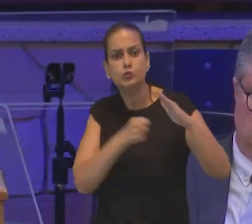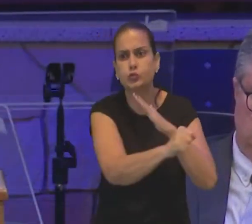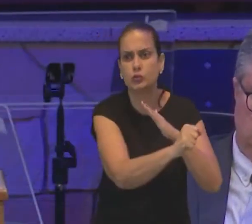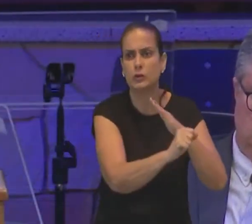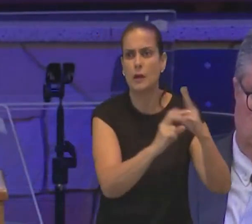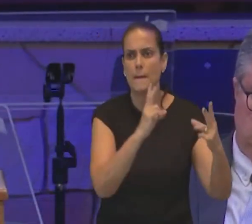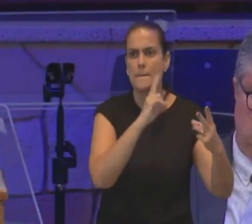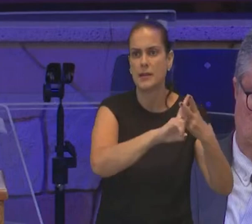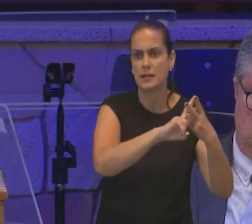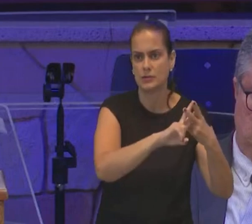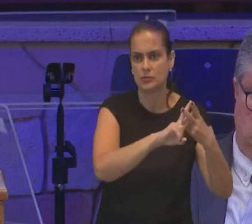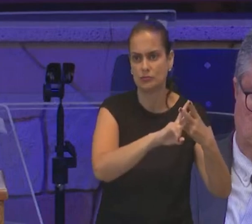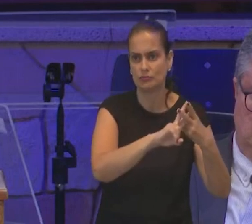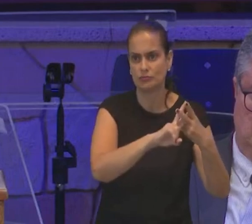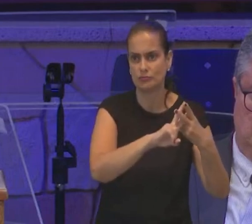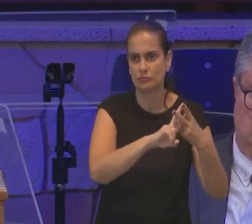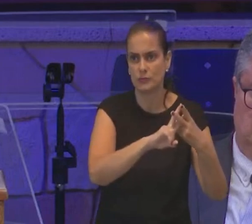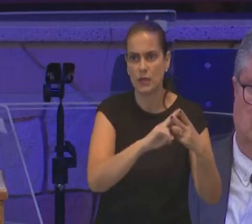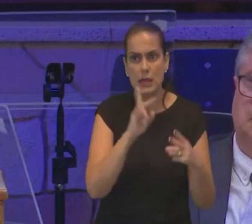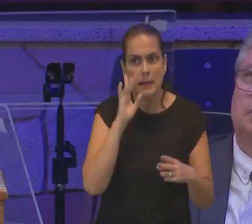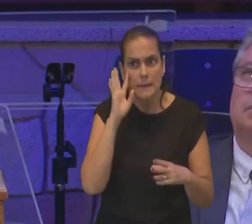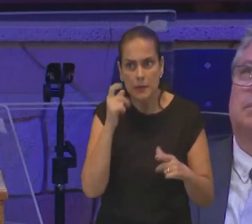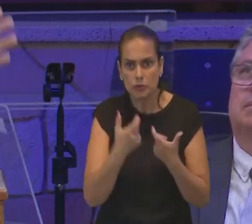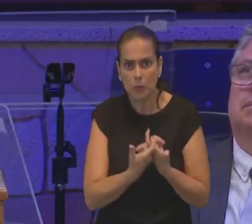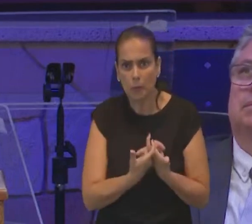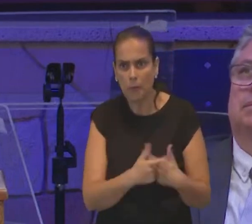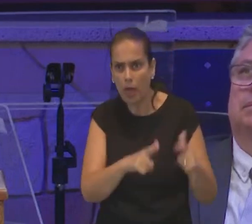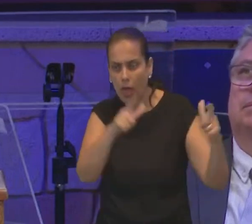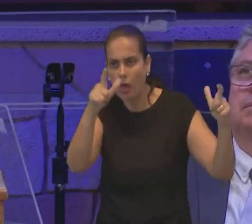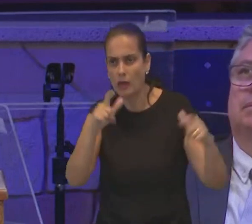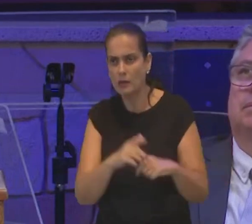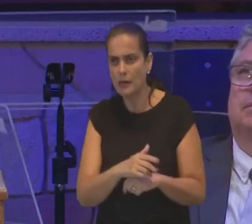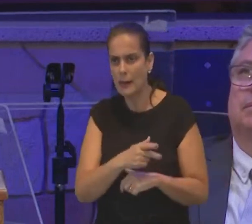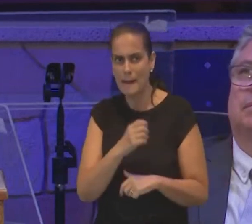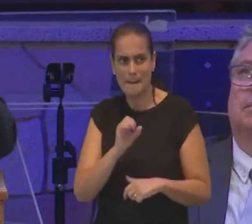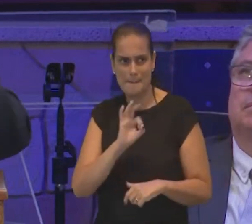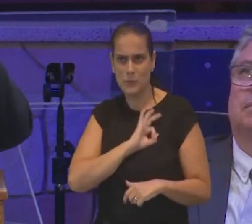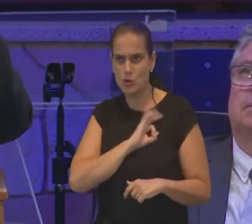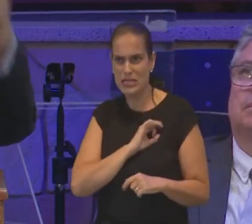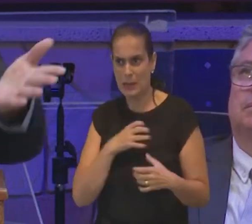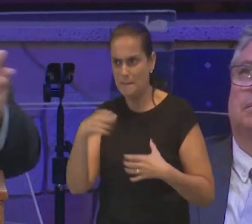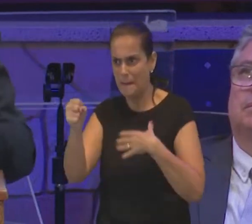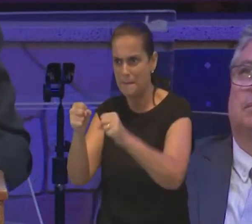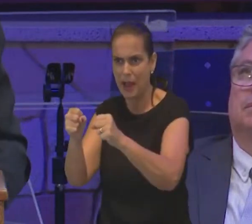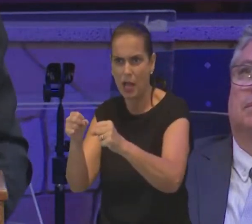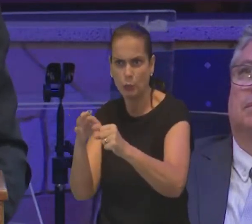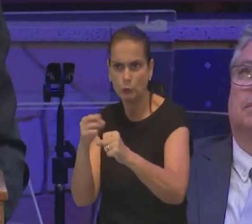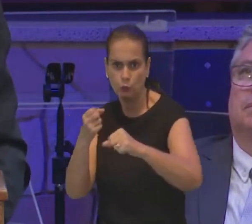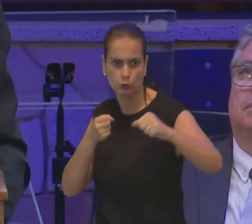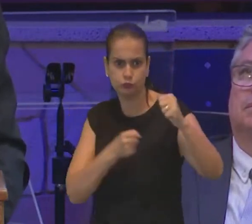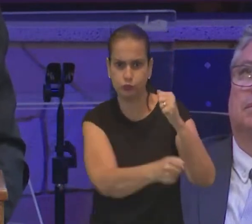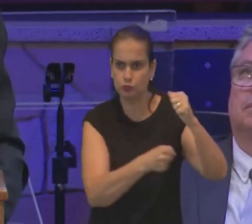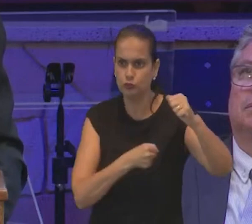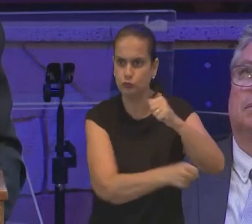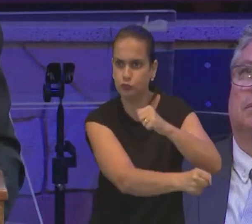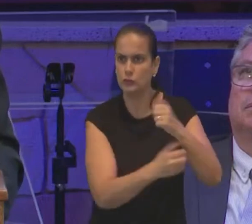busca aí em aberto. Imagine se essas pessoas, de uma hora para outra, a polícia consiga pegar todo mundo e coloca dentro do